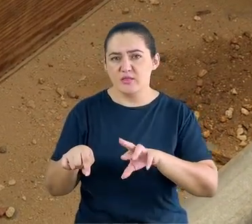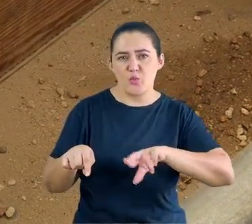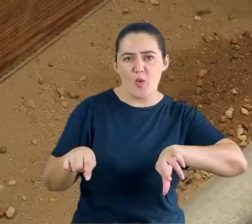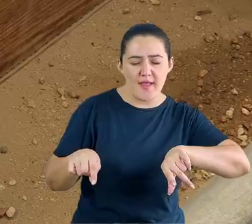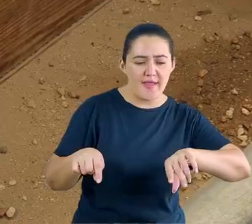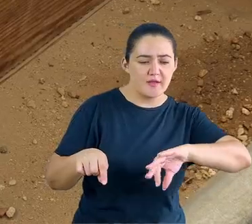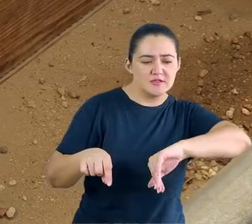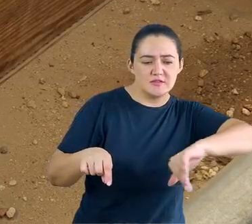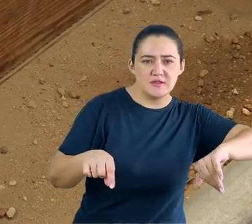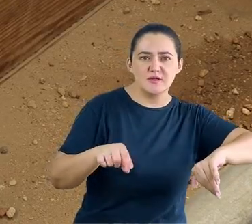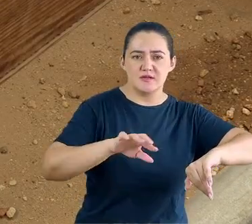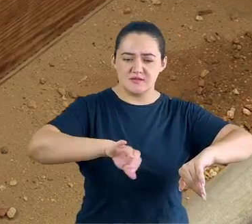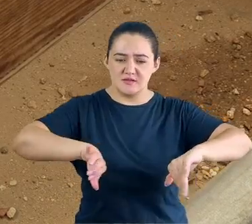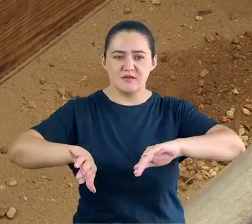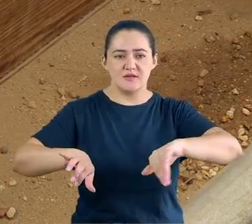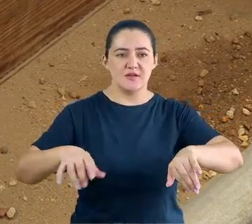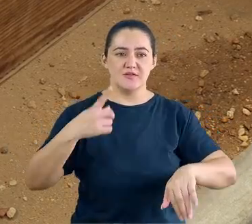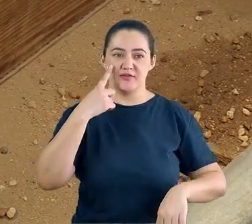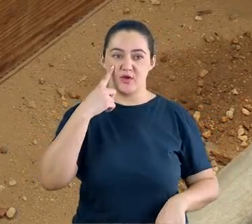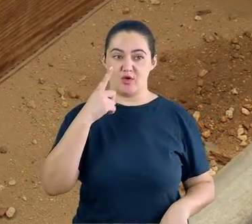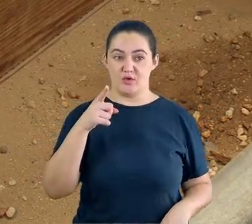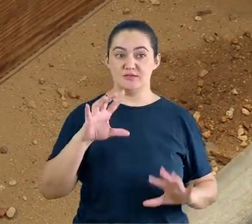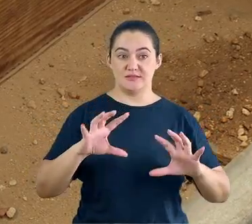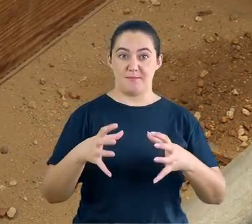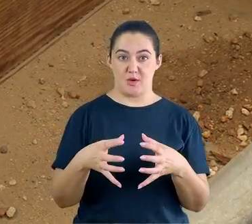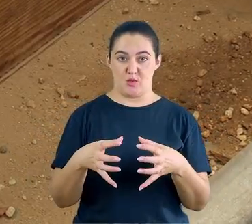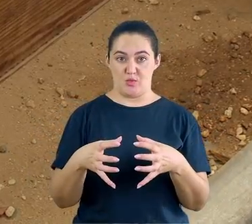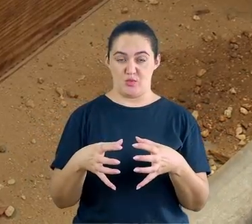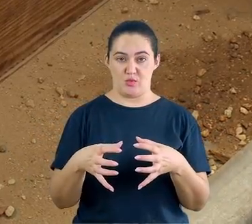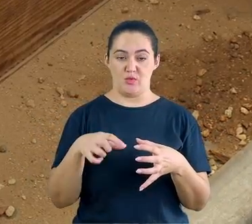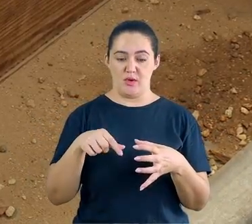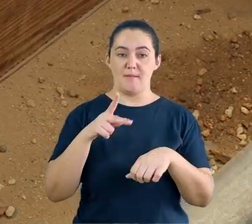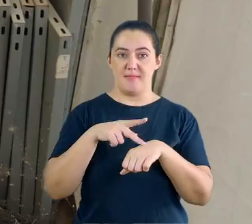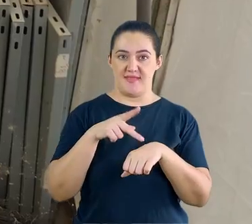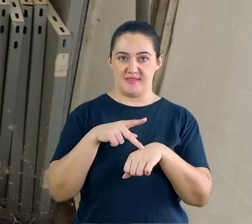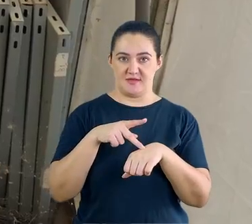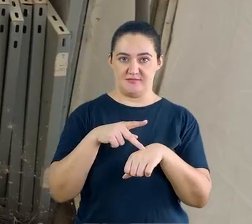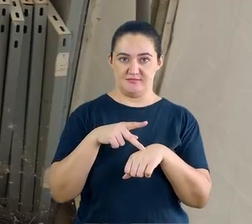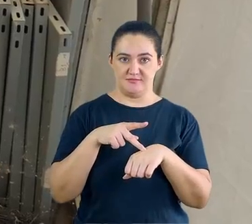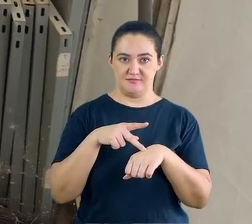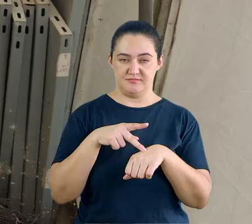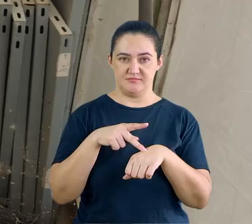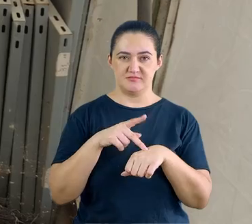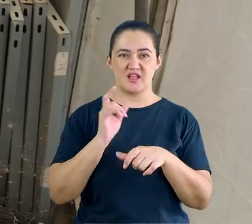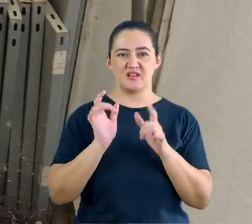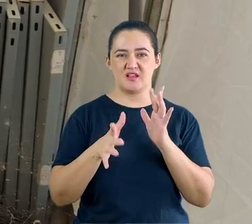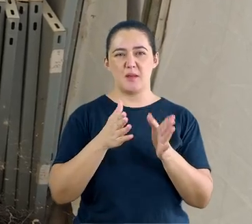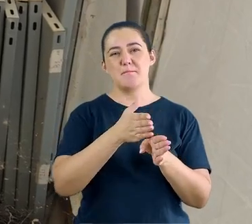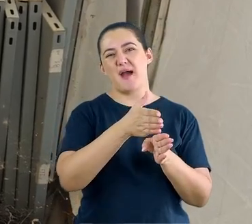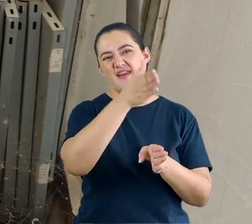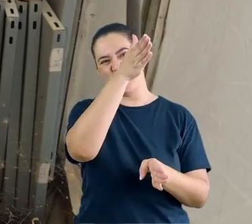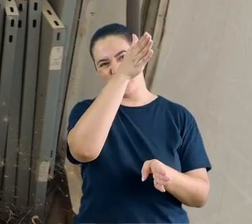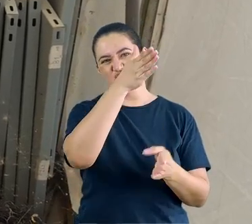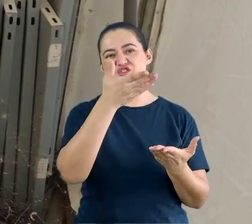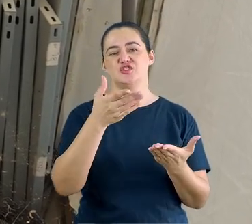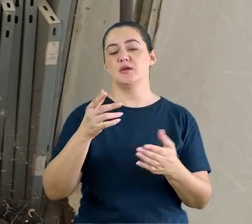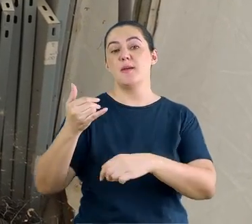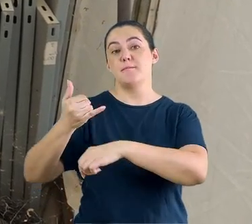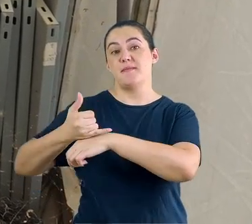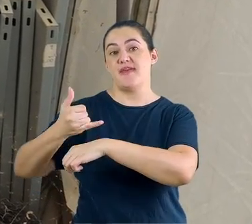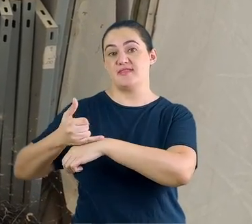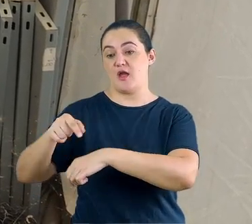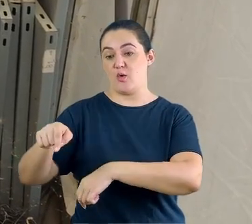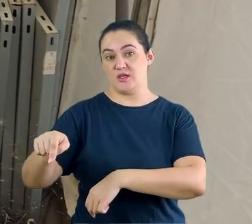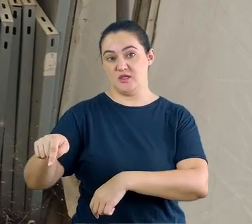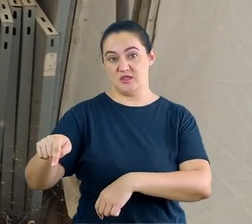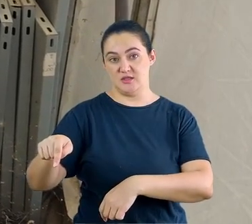nos ajudam a contar a história da Bíblia. Aqui eles separaram. Aqui nós temos pedras, reboco, por exemplo, metais foram colocados do